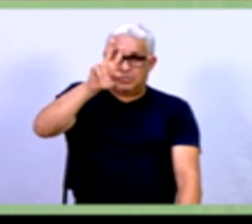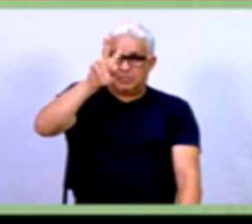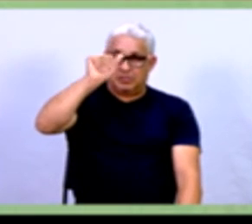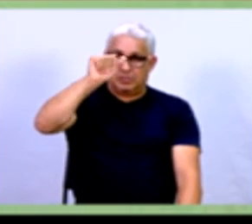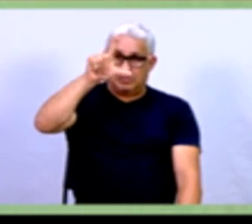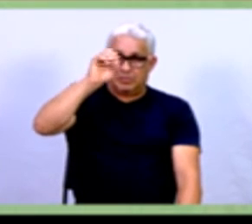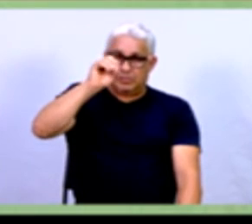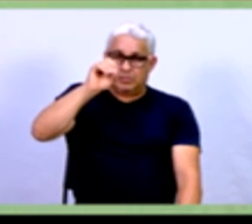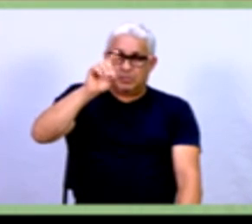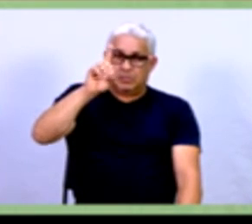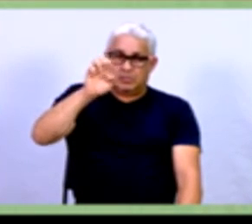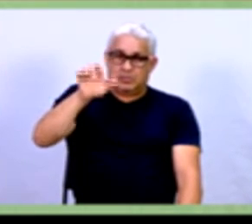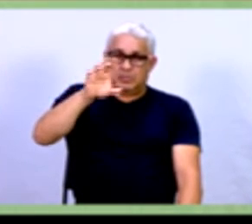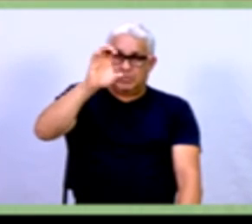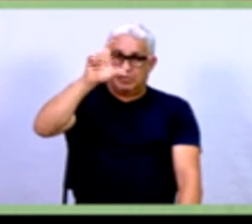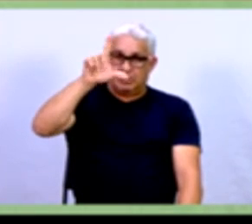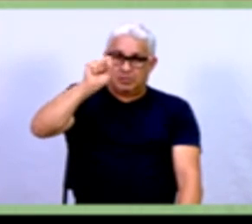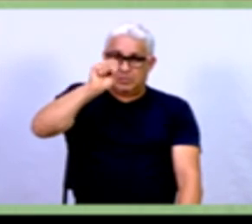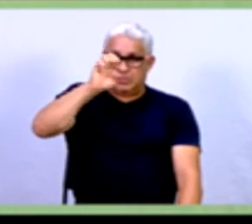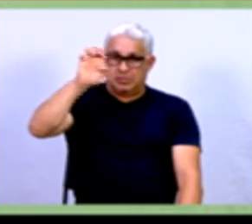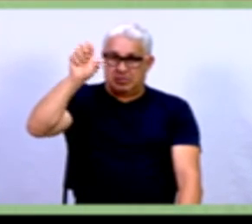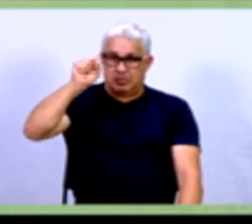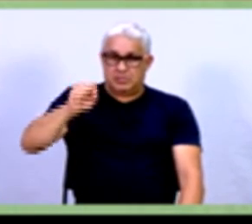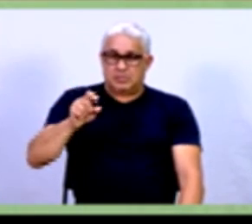a 155, tá?